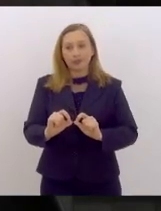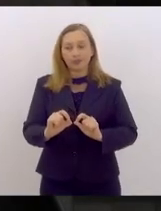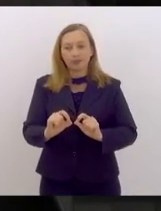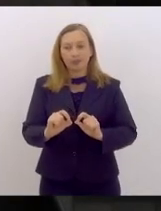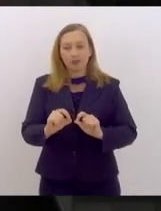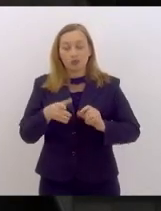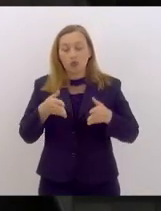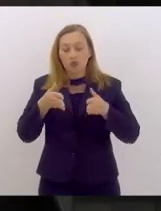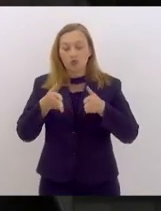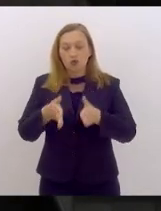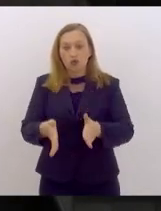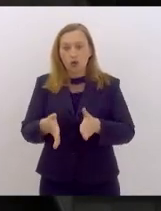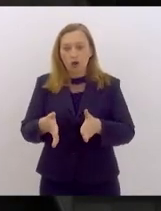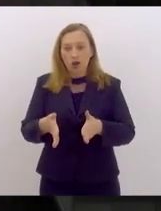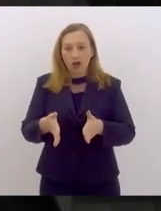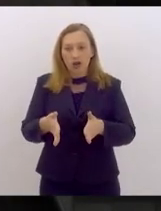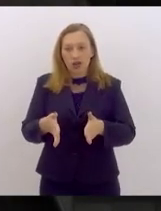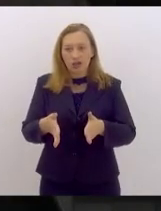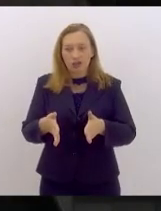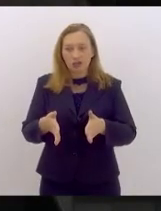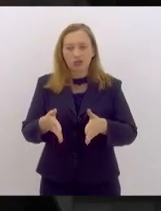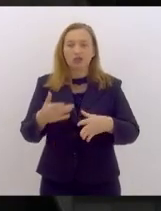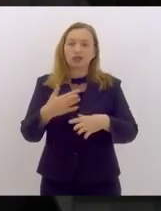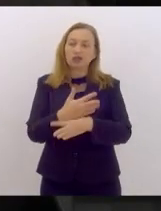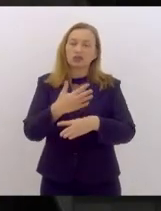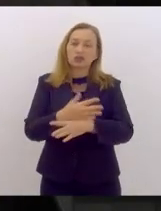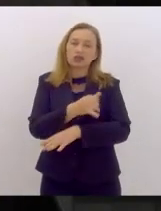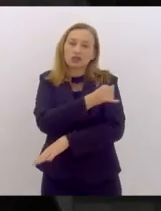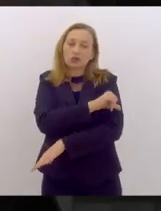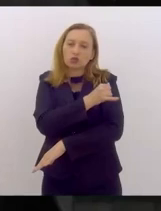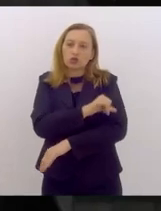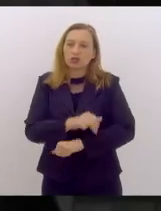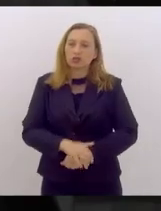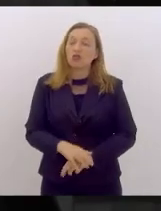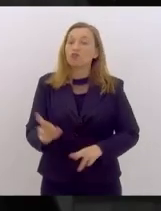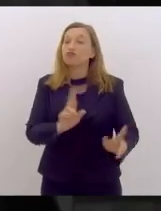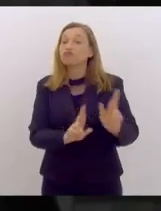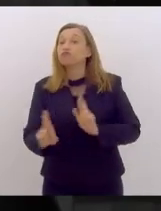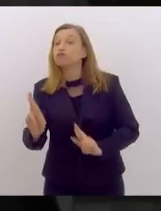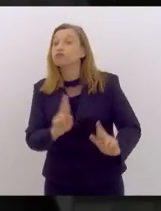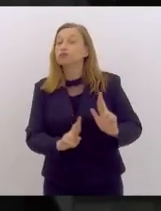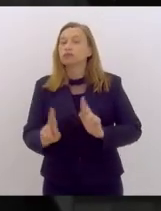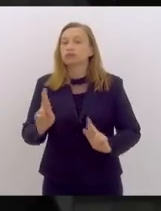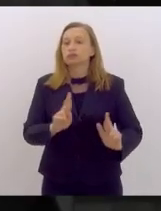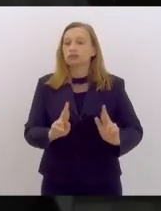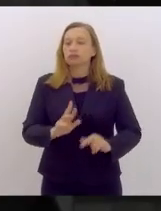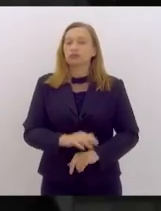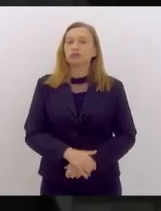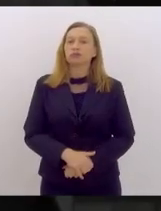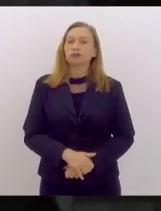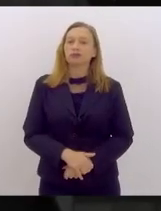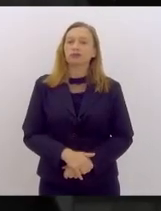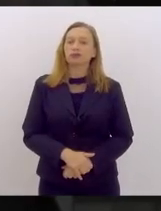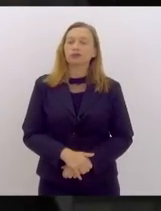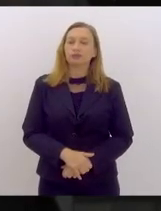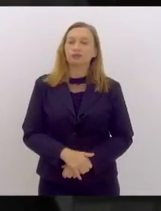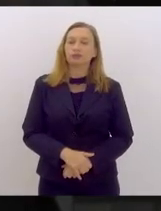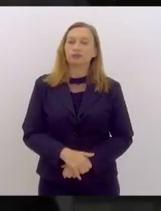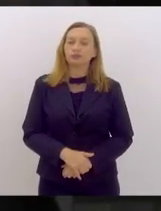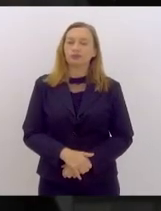centralidade da cidade do Rio de Janeiro em relação ao